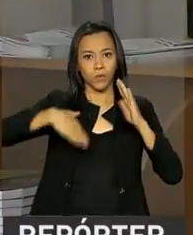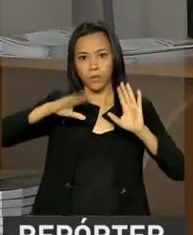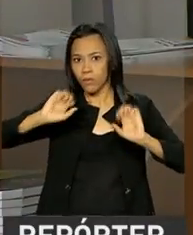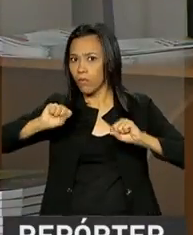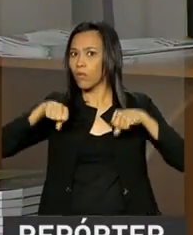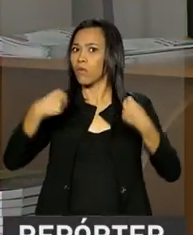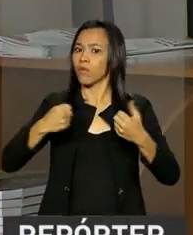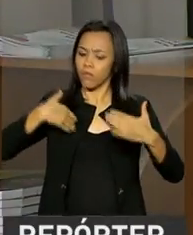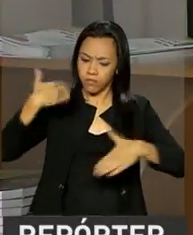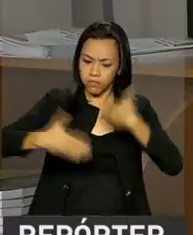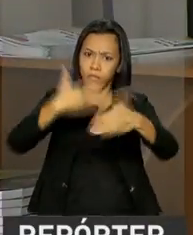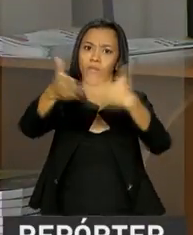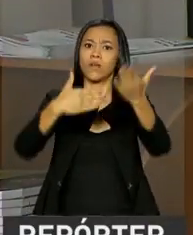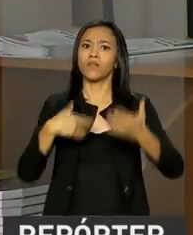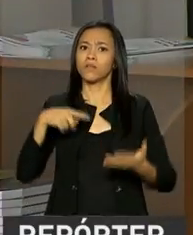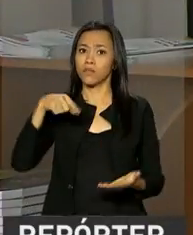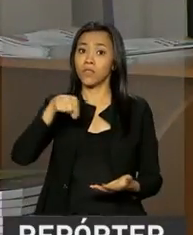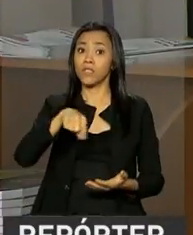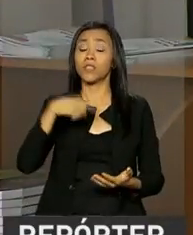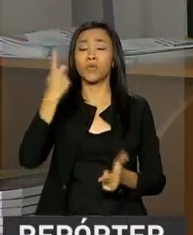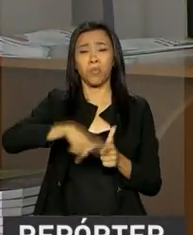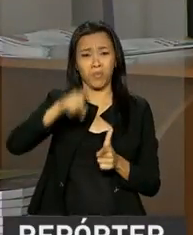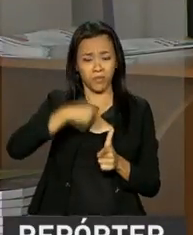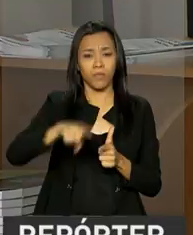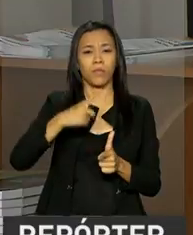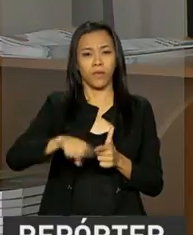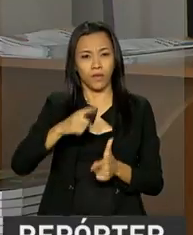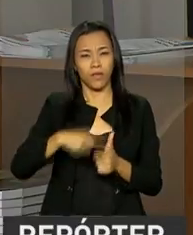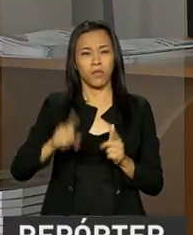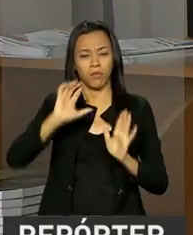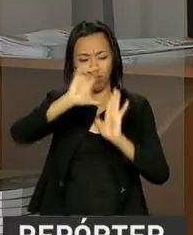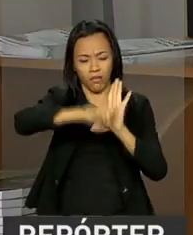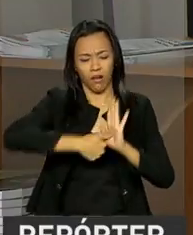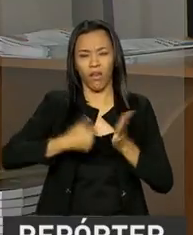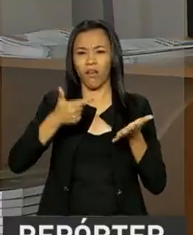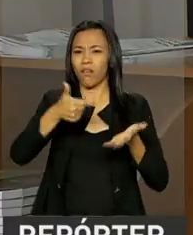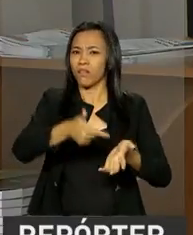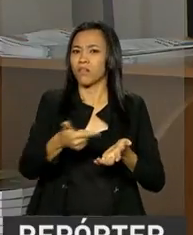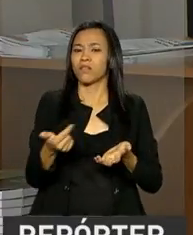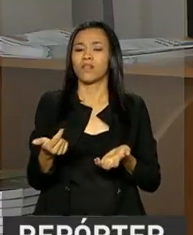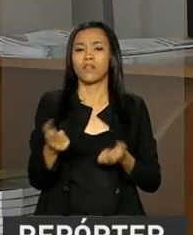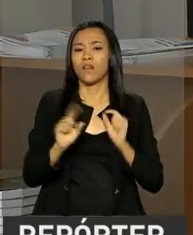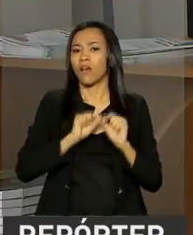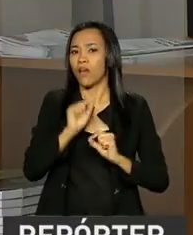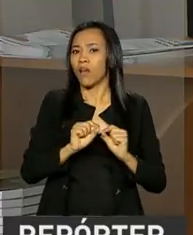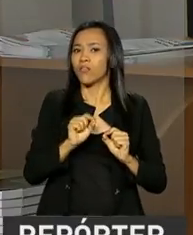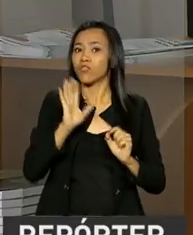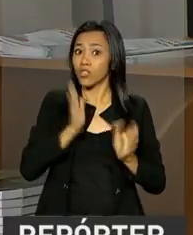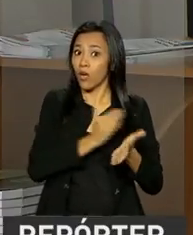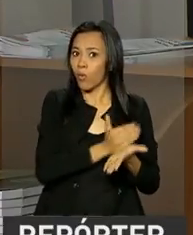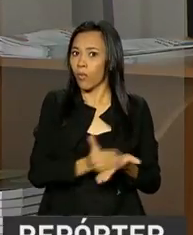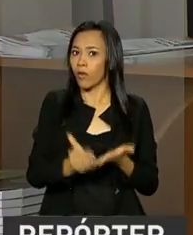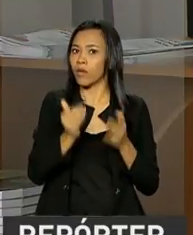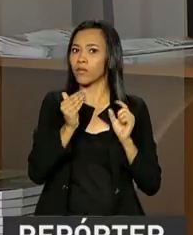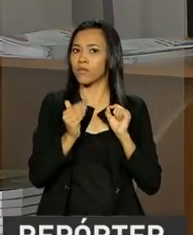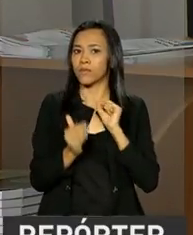de que o grande problema na da recessão e começa a ser